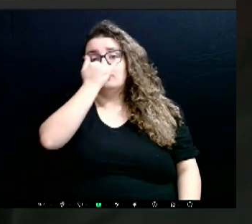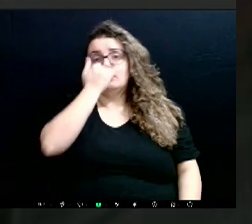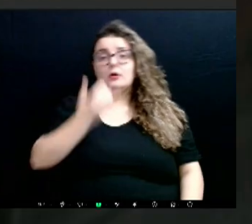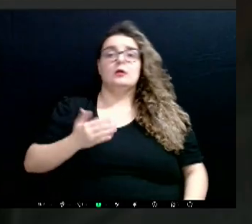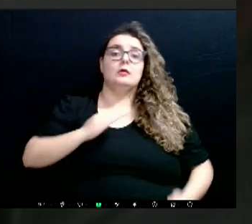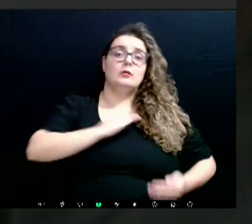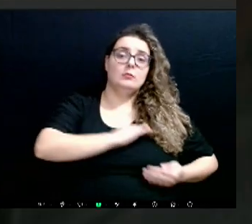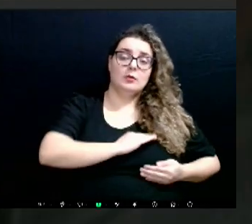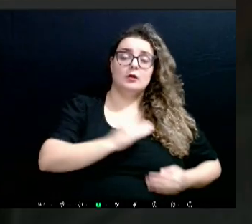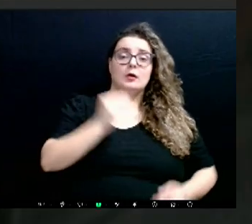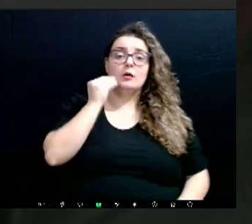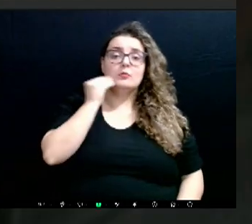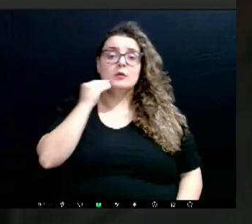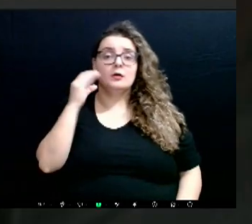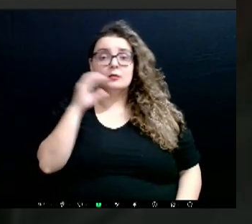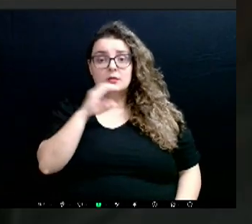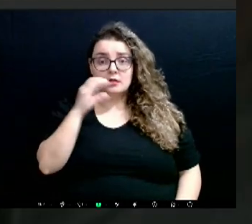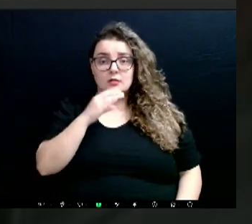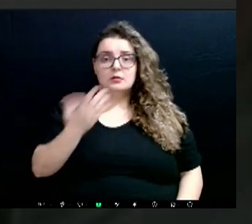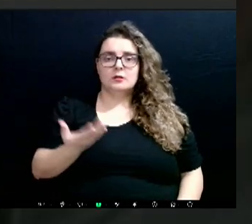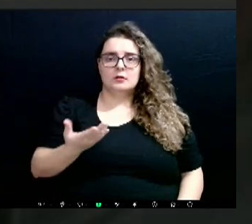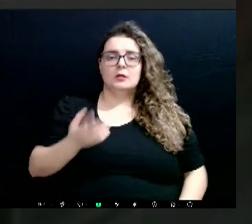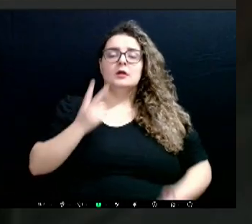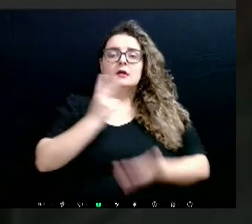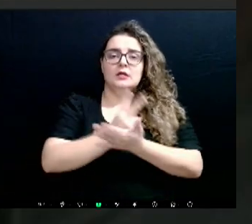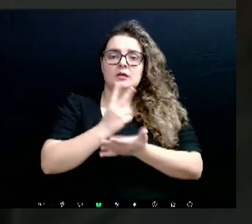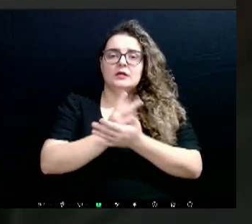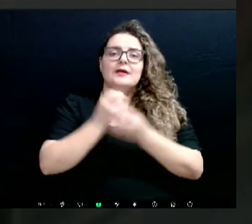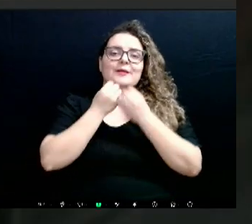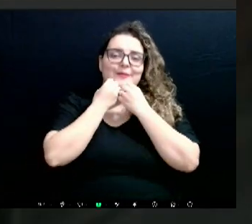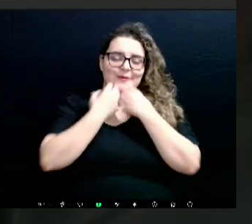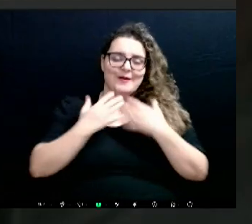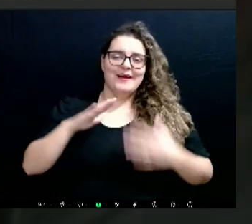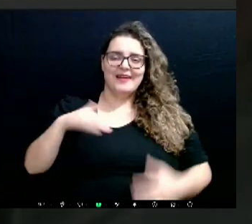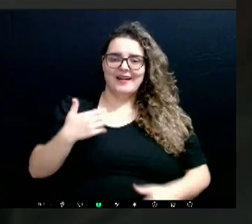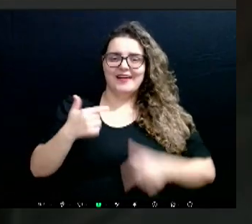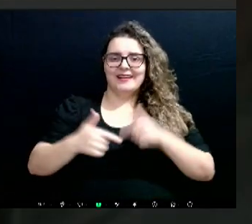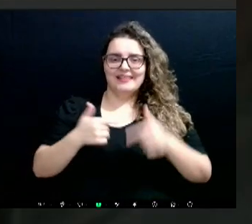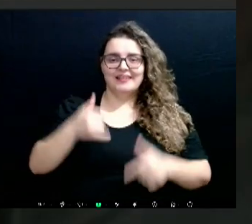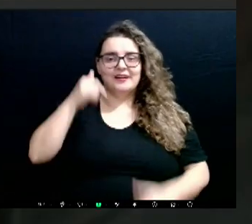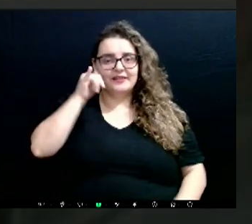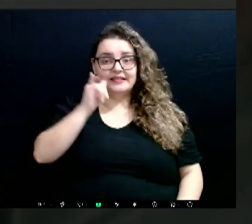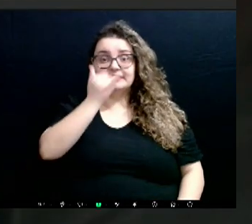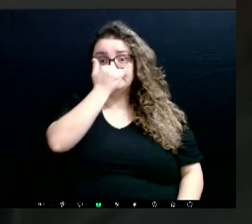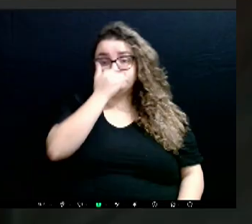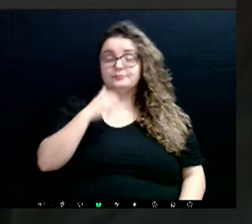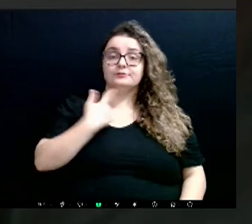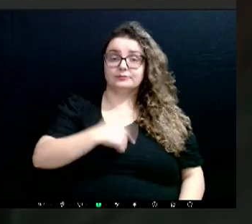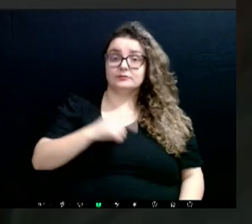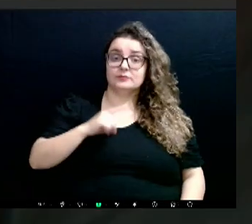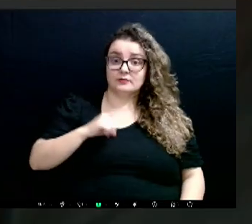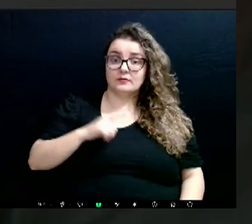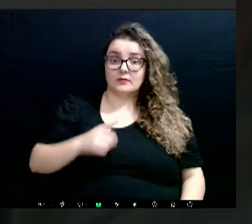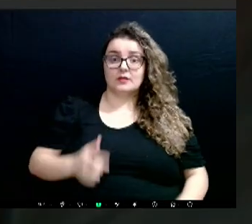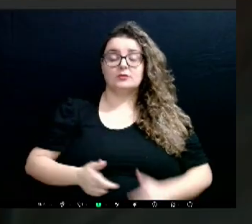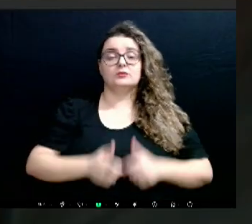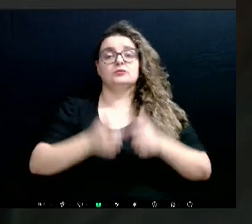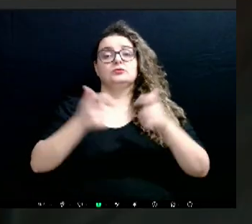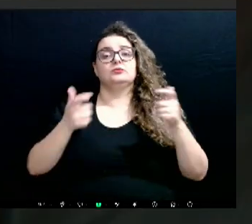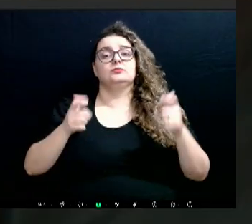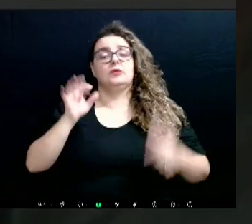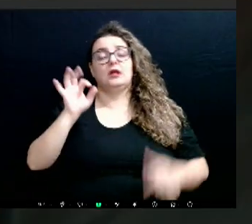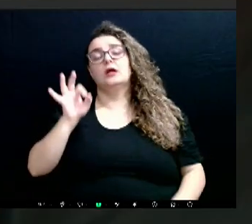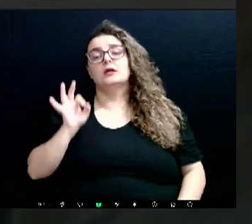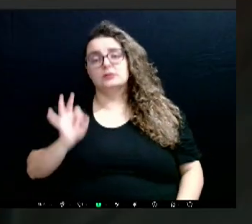testes rápidos, sempre é muito bom. E quando a gente trabalha com prevenção, a gente tem uma grande chance,